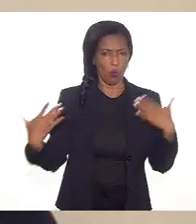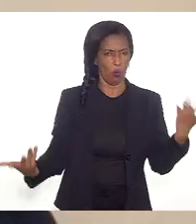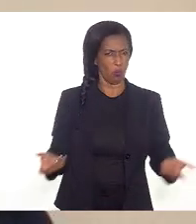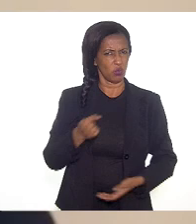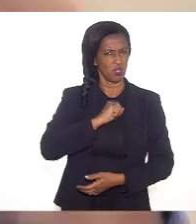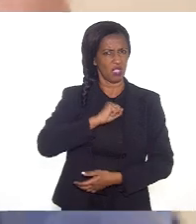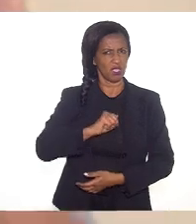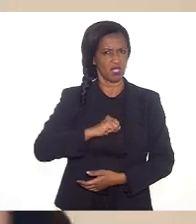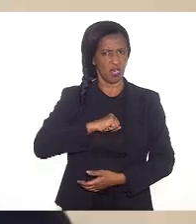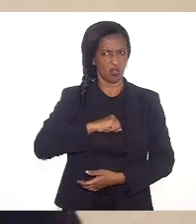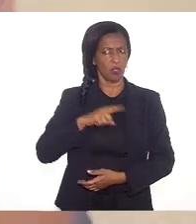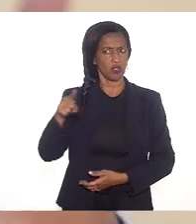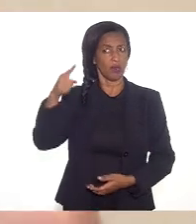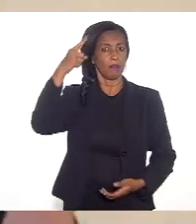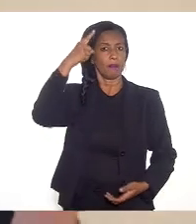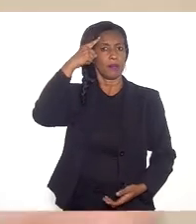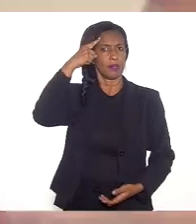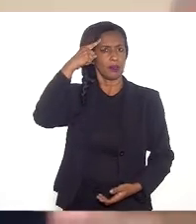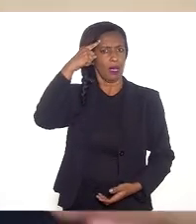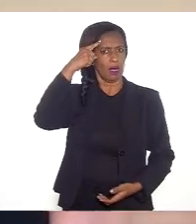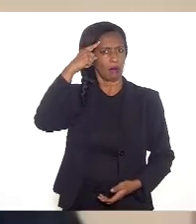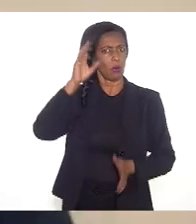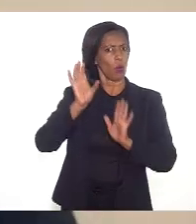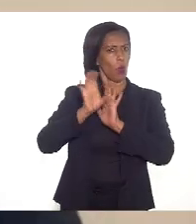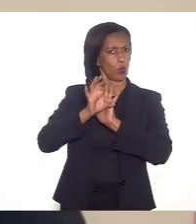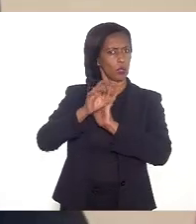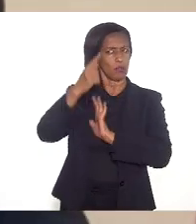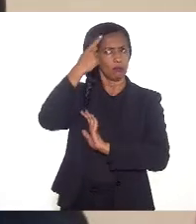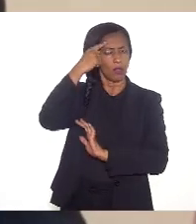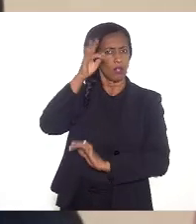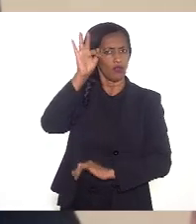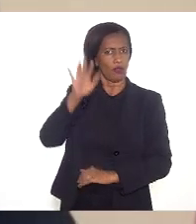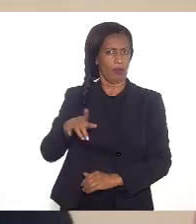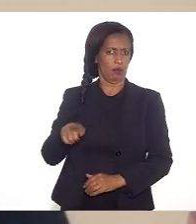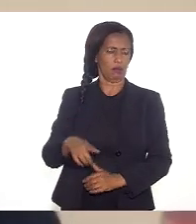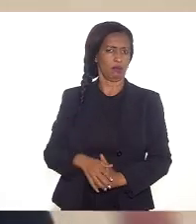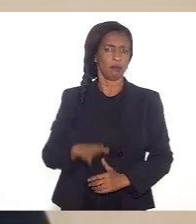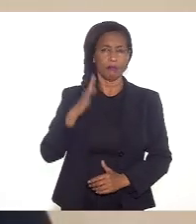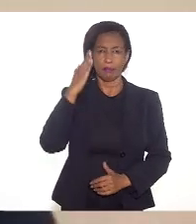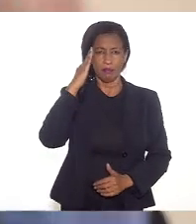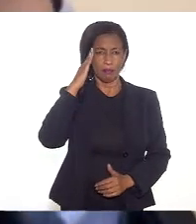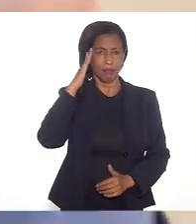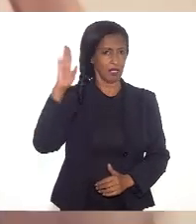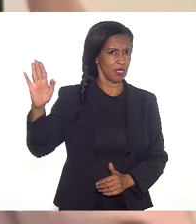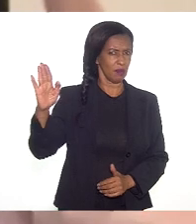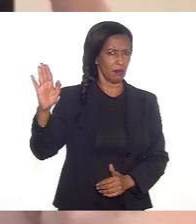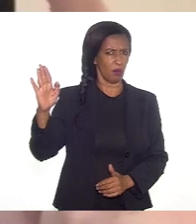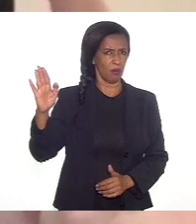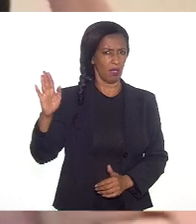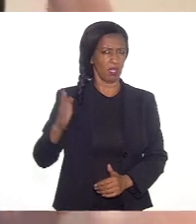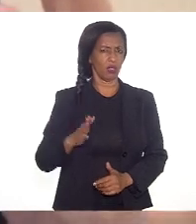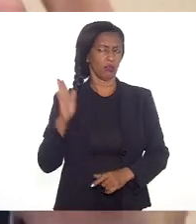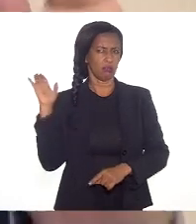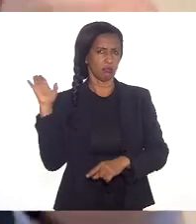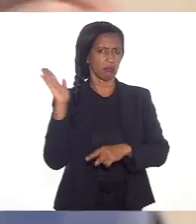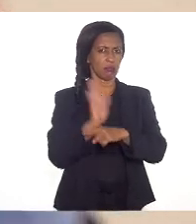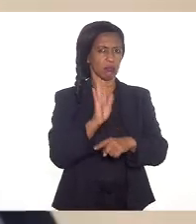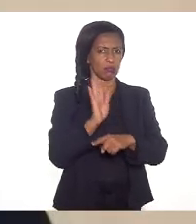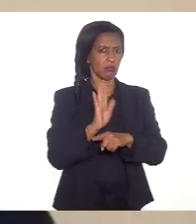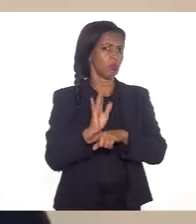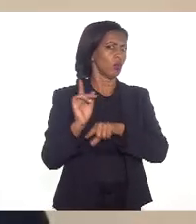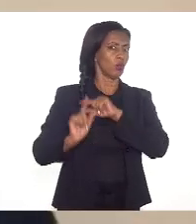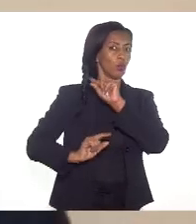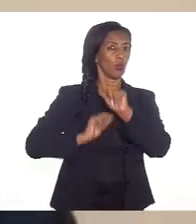sacerdote, deveria refazer o seu conceito de fé. E, principalmente, defender o